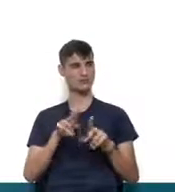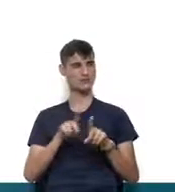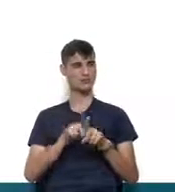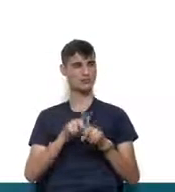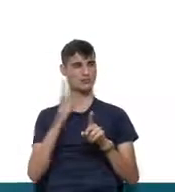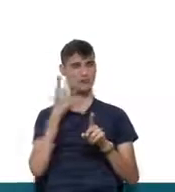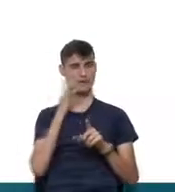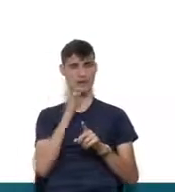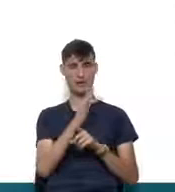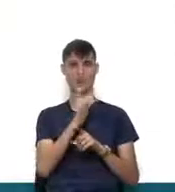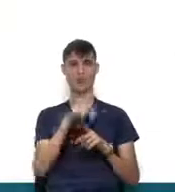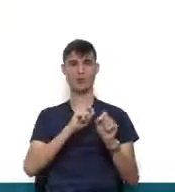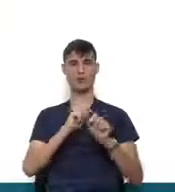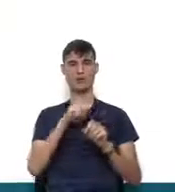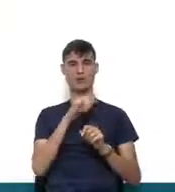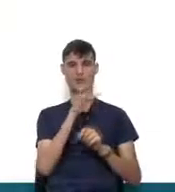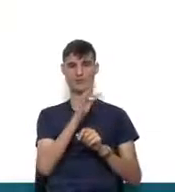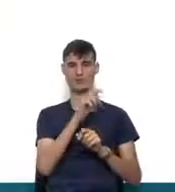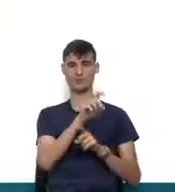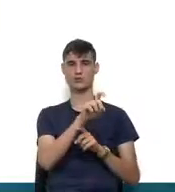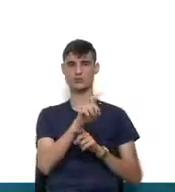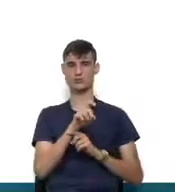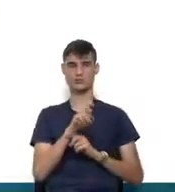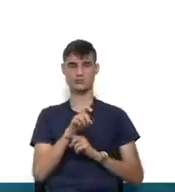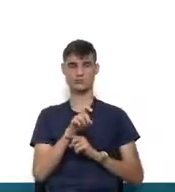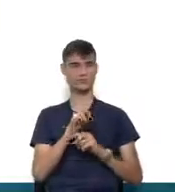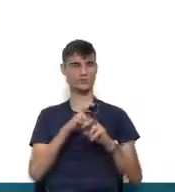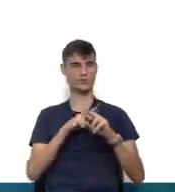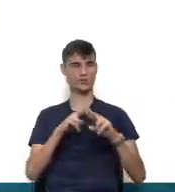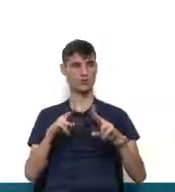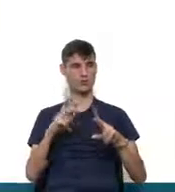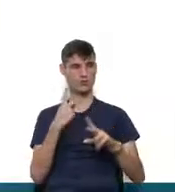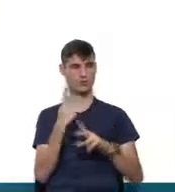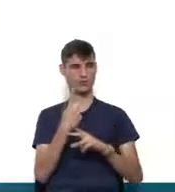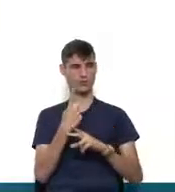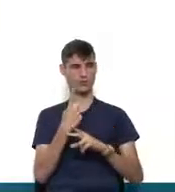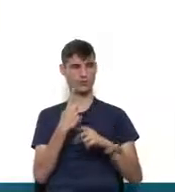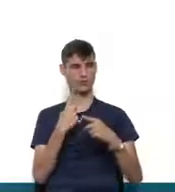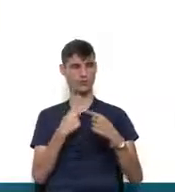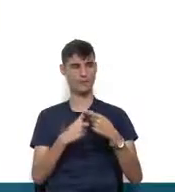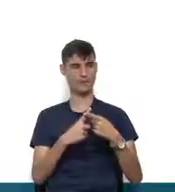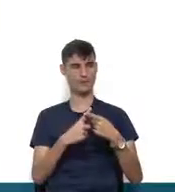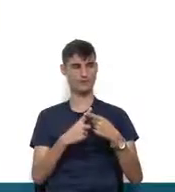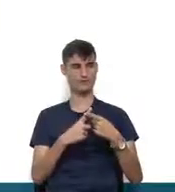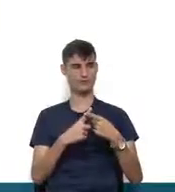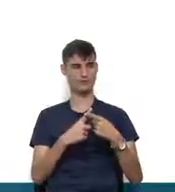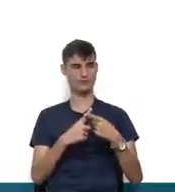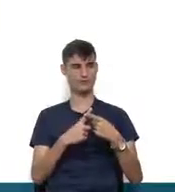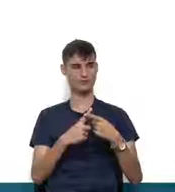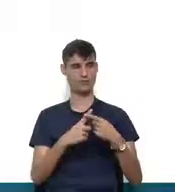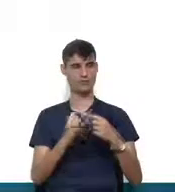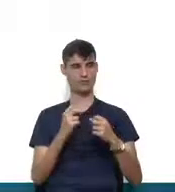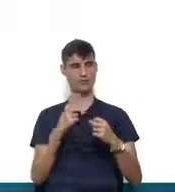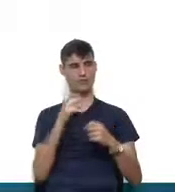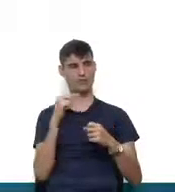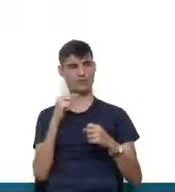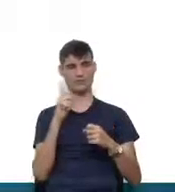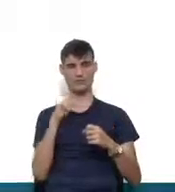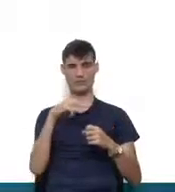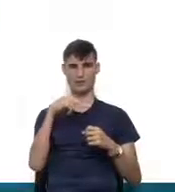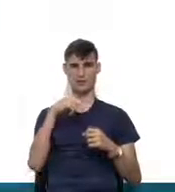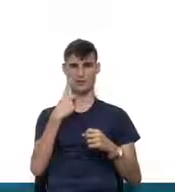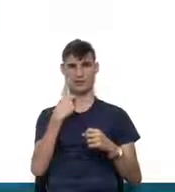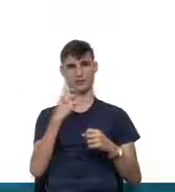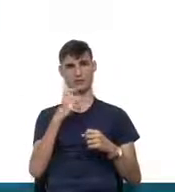vai ser, então, f de x igual a 1, mais ou menos o somatório de n igual a 1